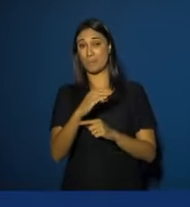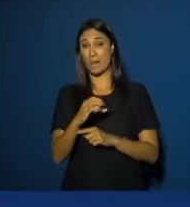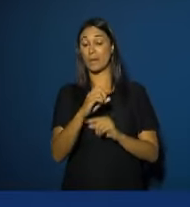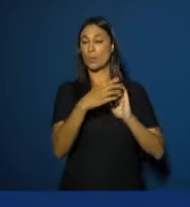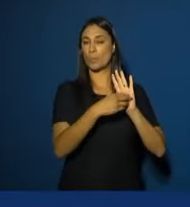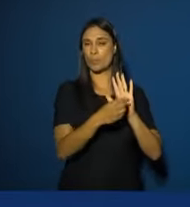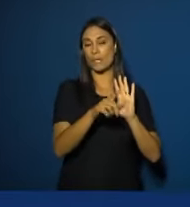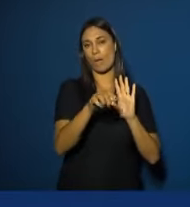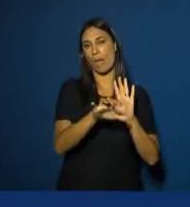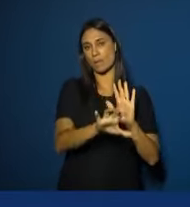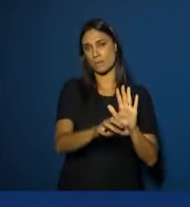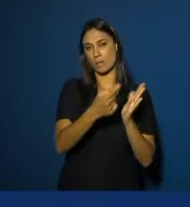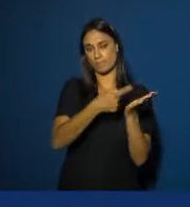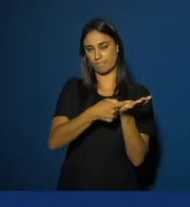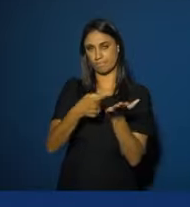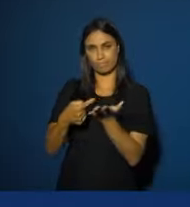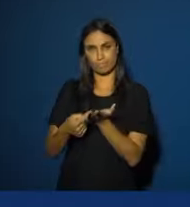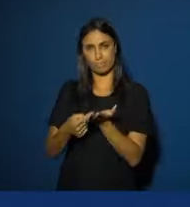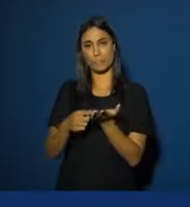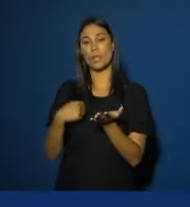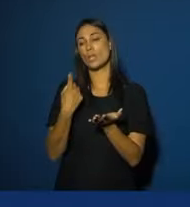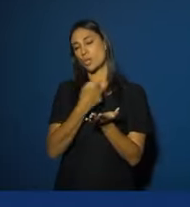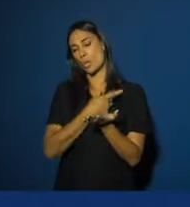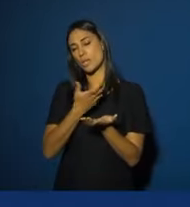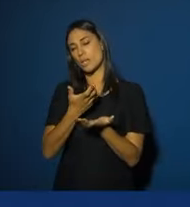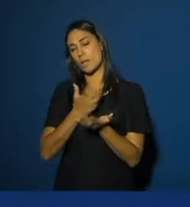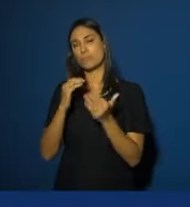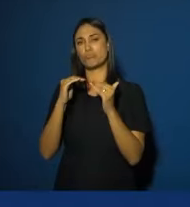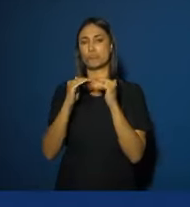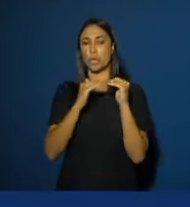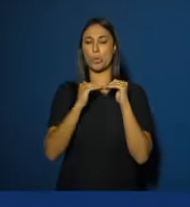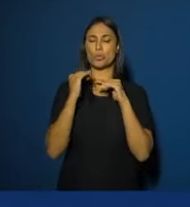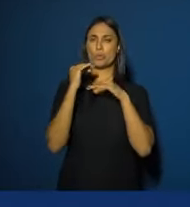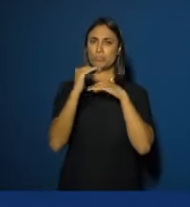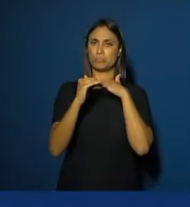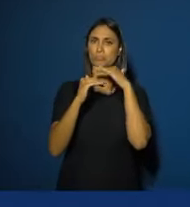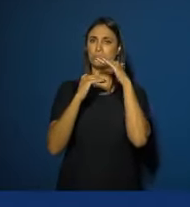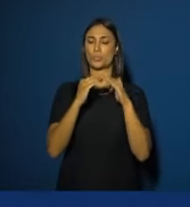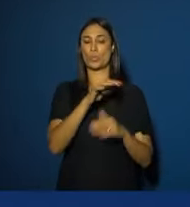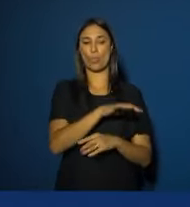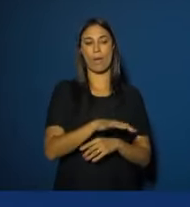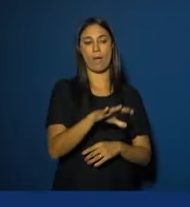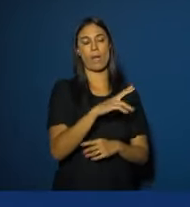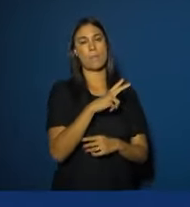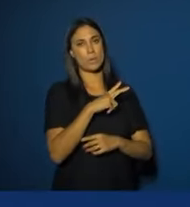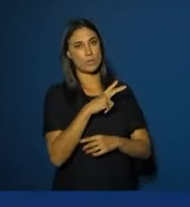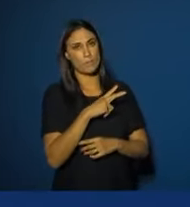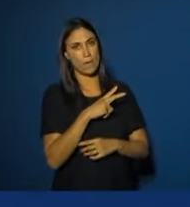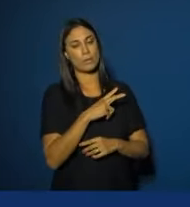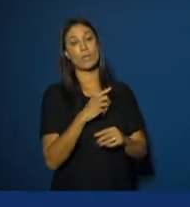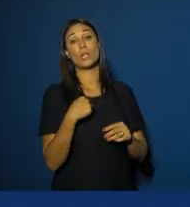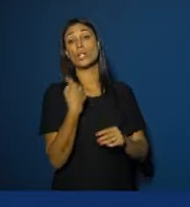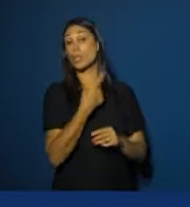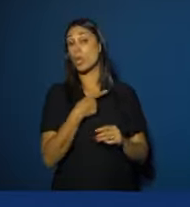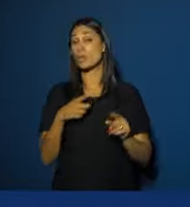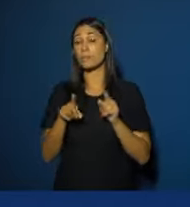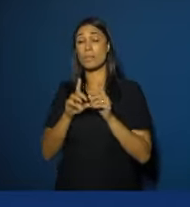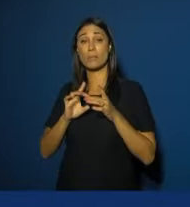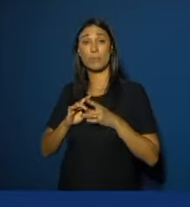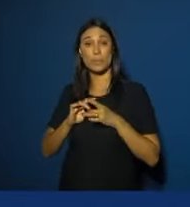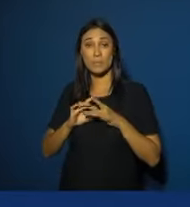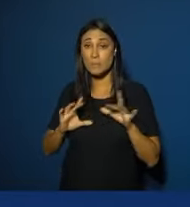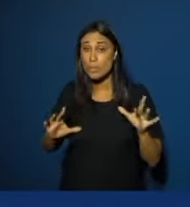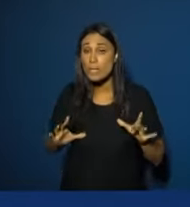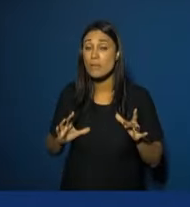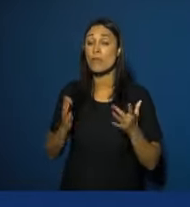essa. E, assim, nós queremos, na medida que o setor privado, e eu quero dizer que nós estamos disponíveis